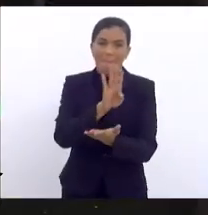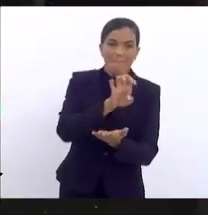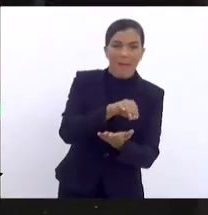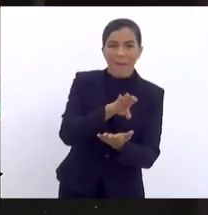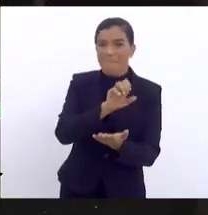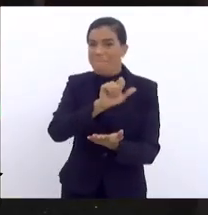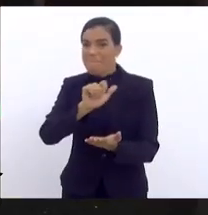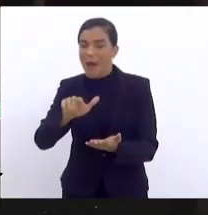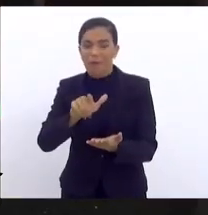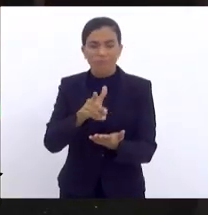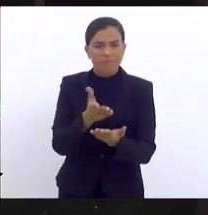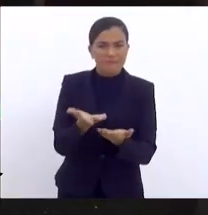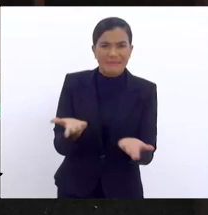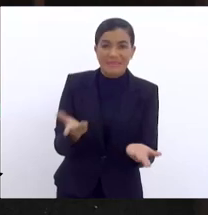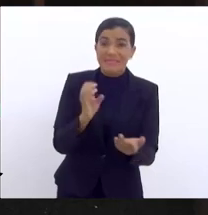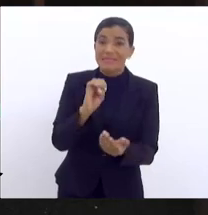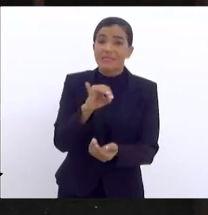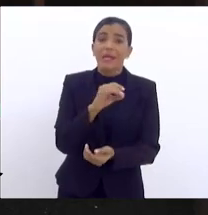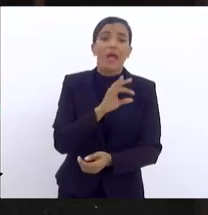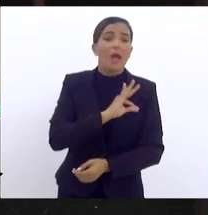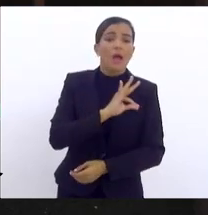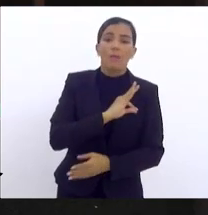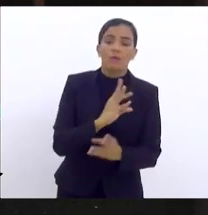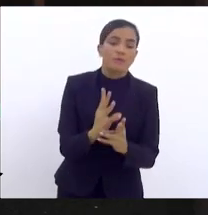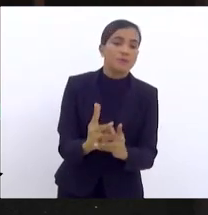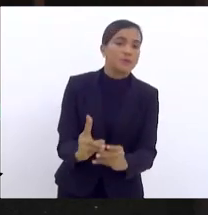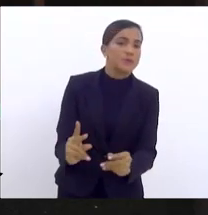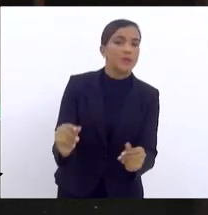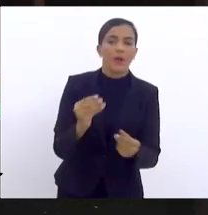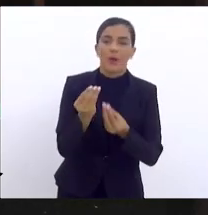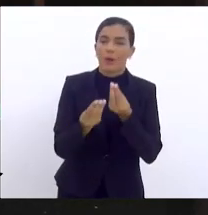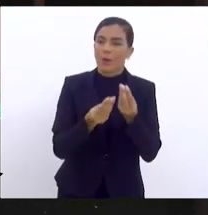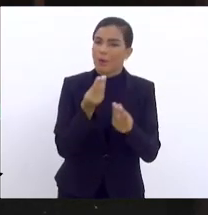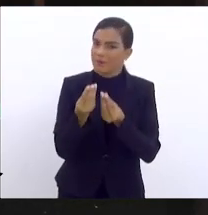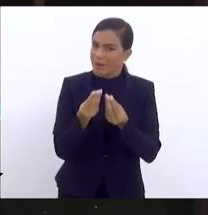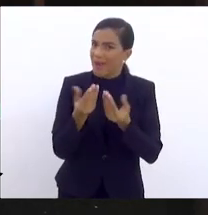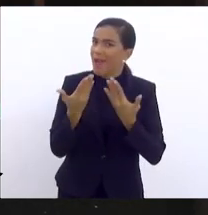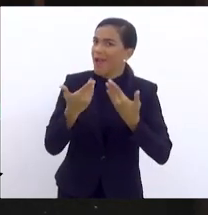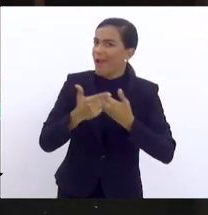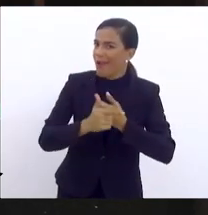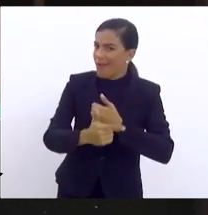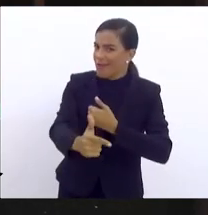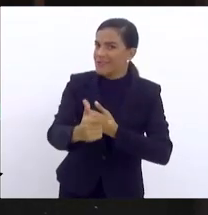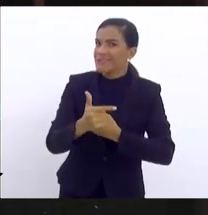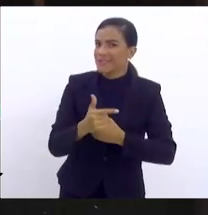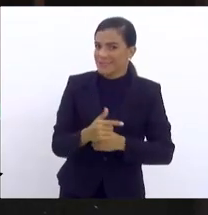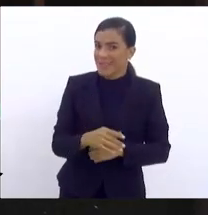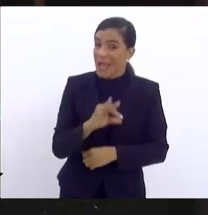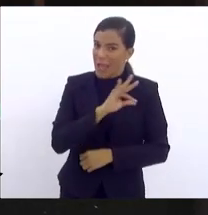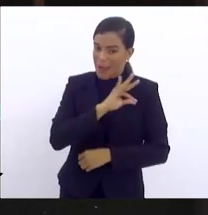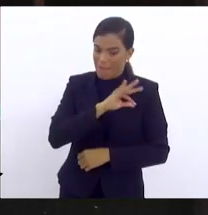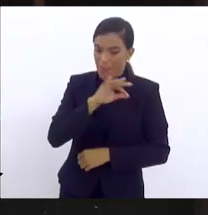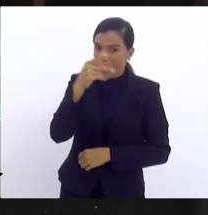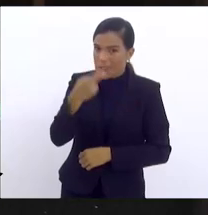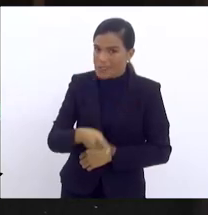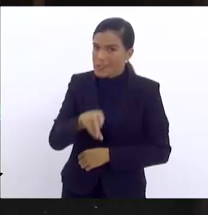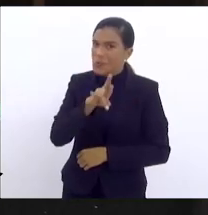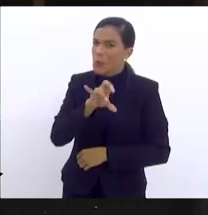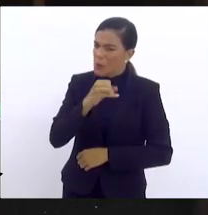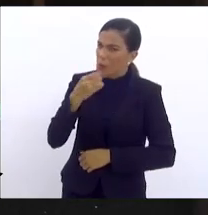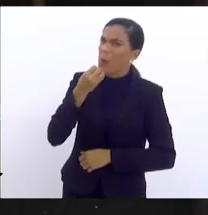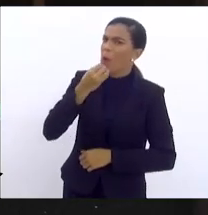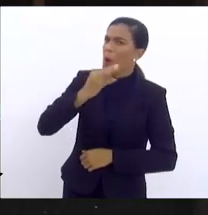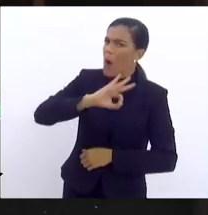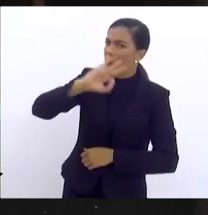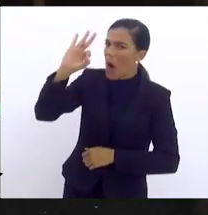a polícia acabar esmorecer Nossa consequência vai ser drástica e no Rio de Janeiro a polícia é muito brava é muito boa de trabalho